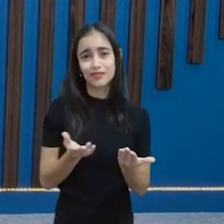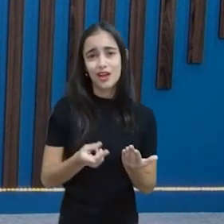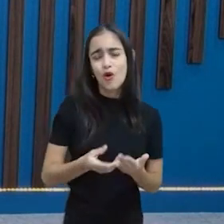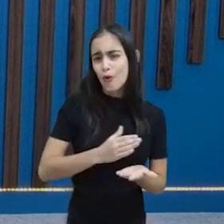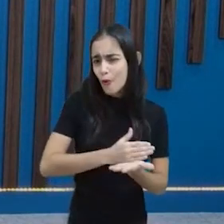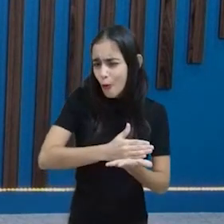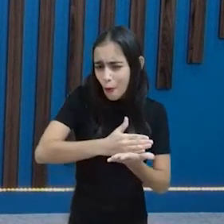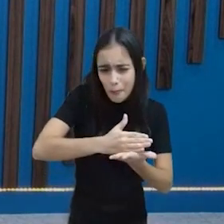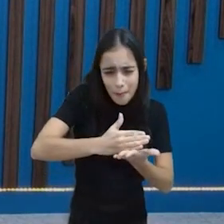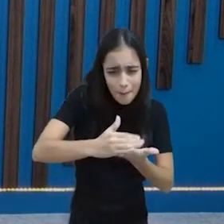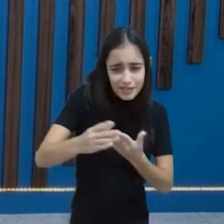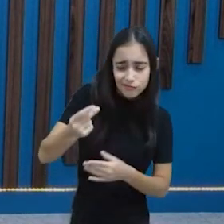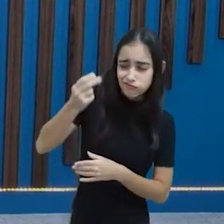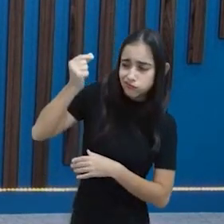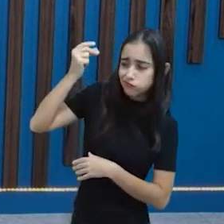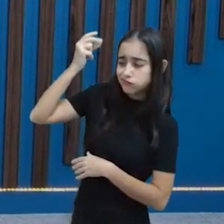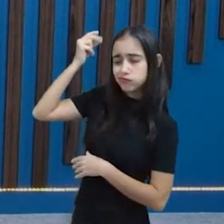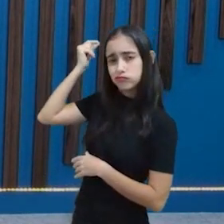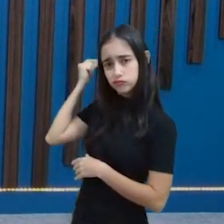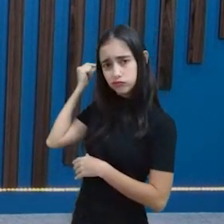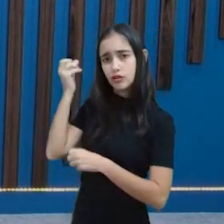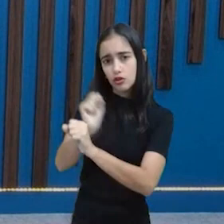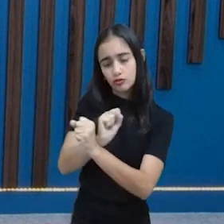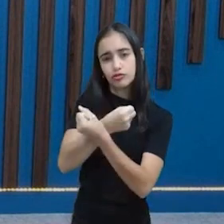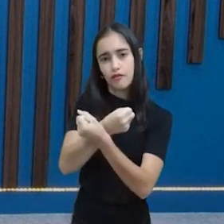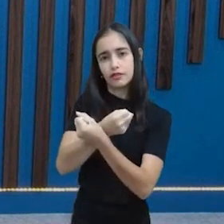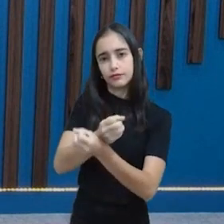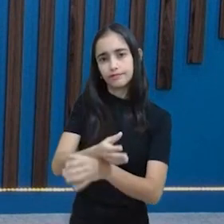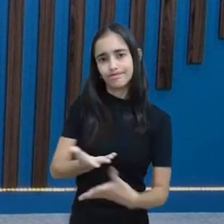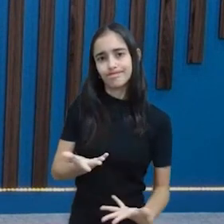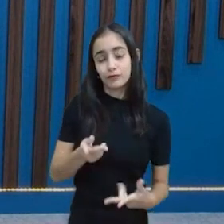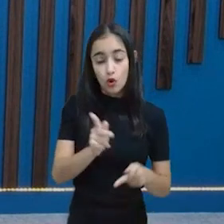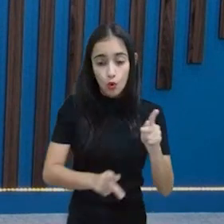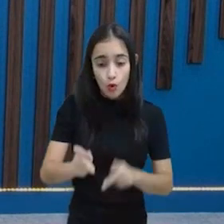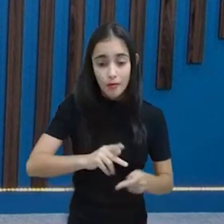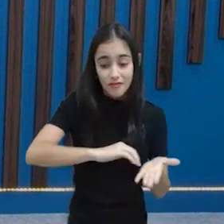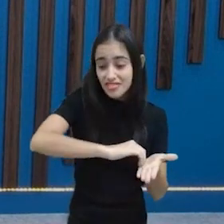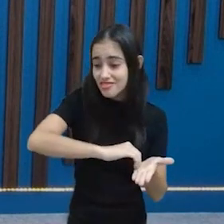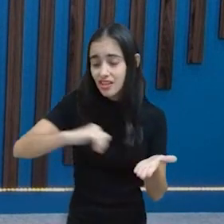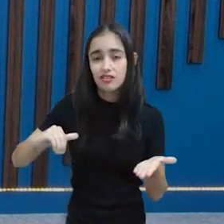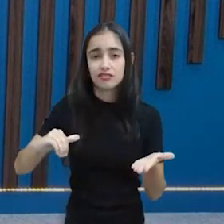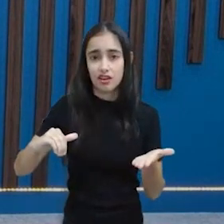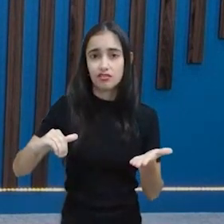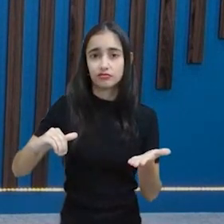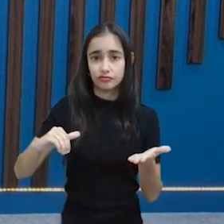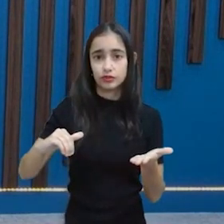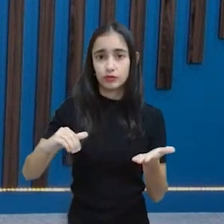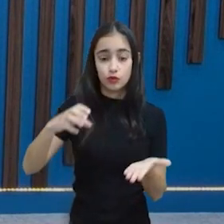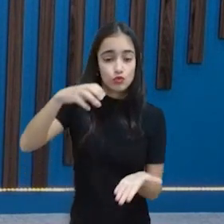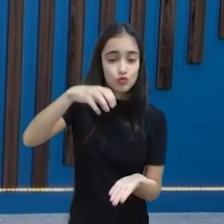né? Desde desse momento aí, né, que esses povos foram arrancados, né, do